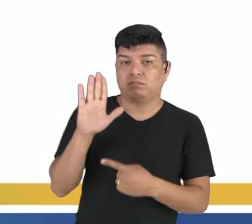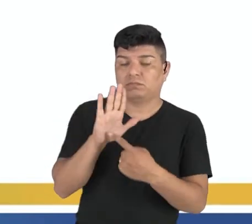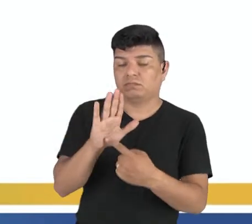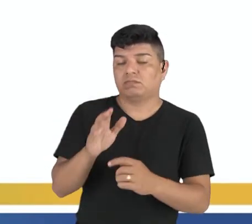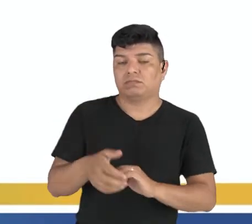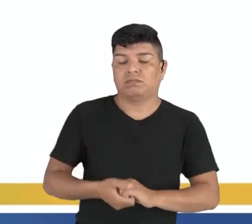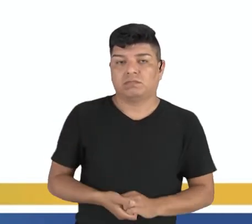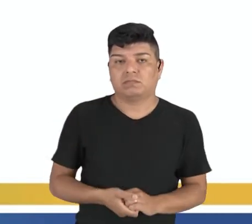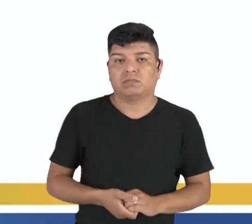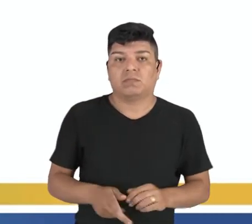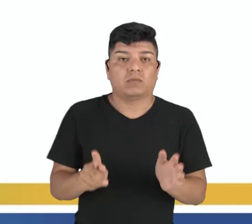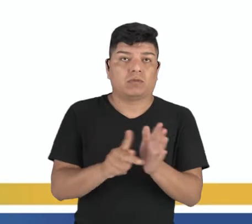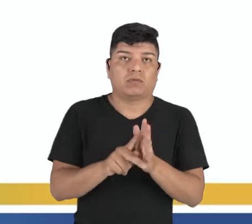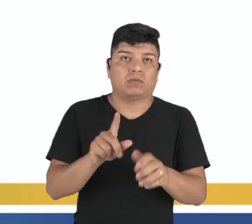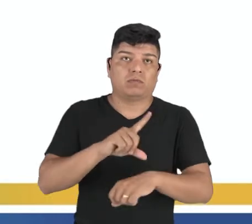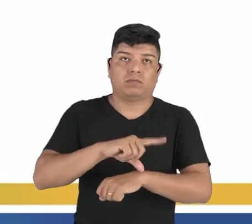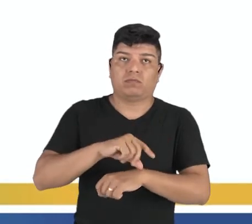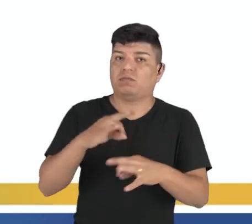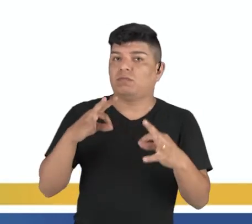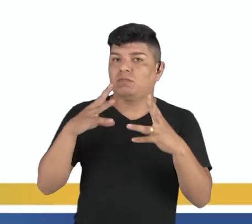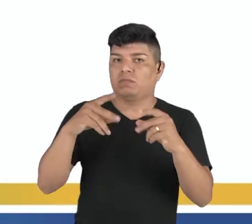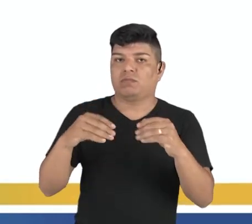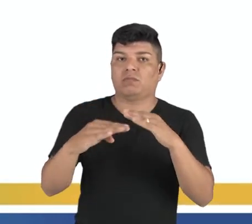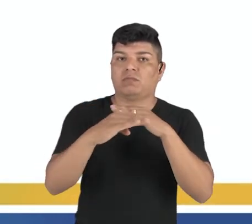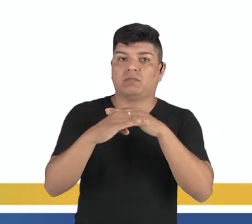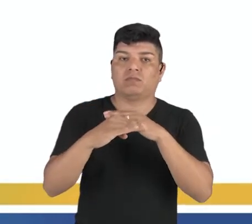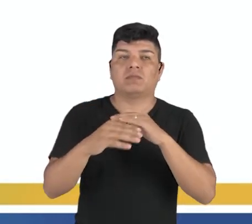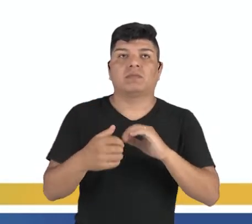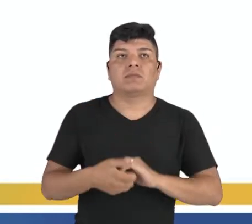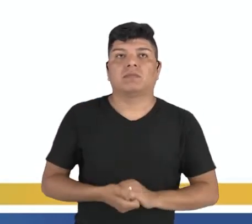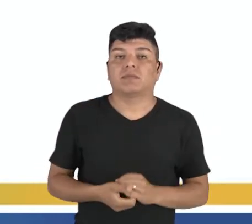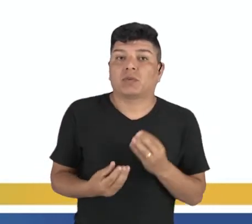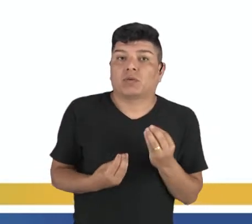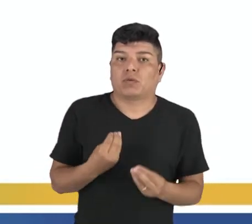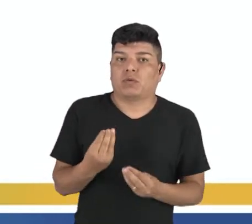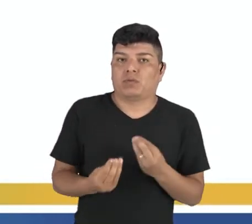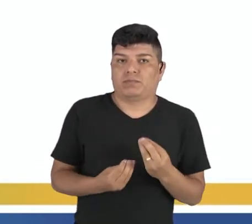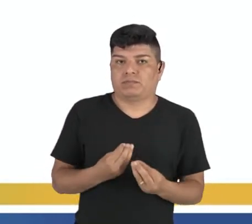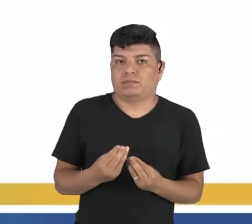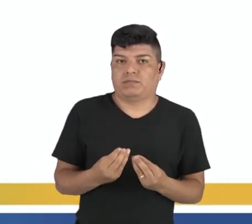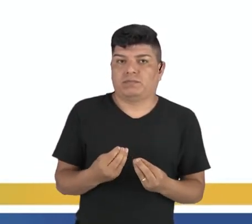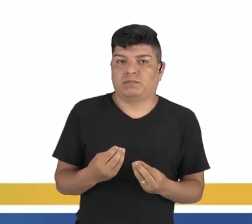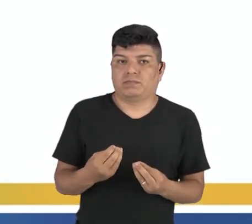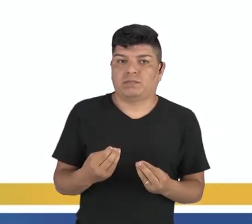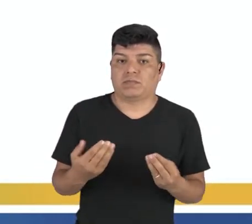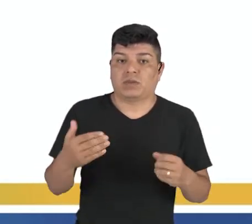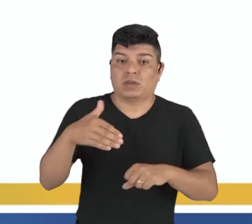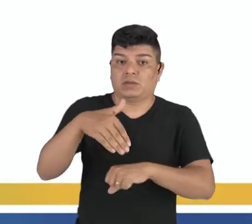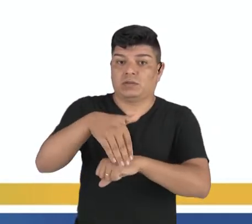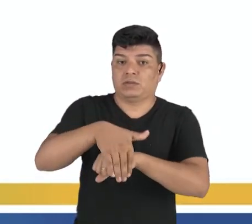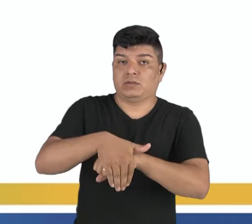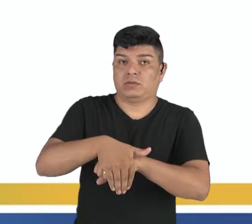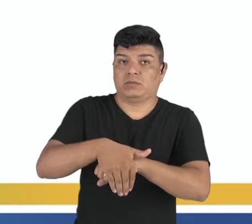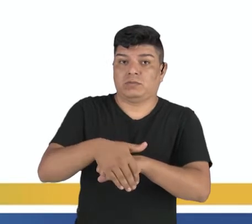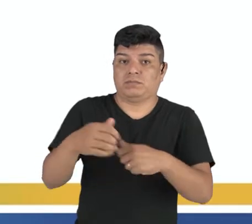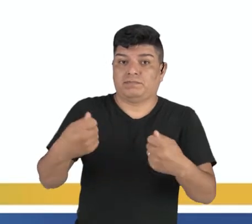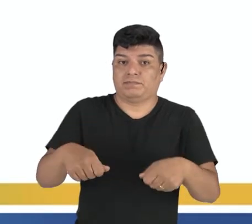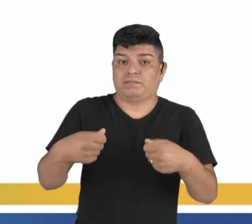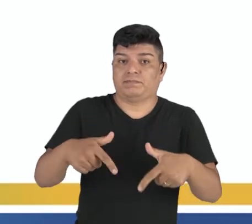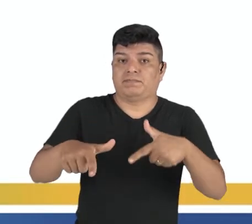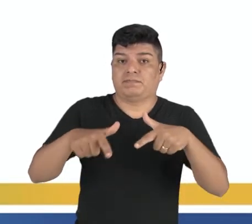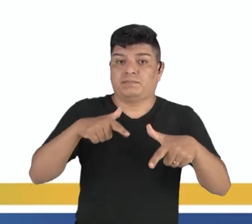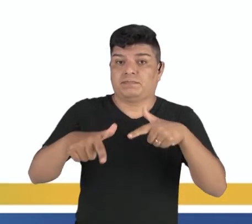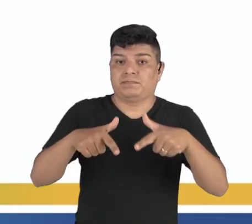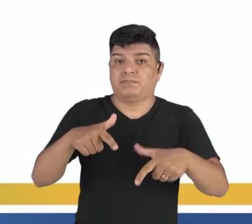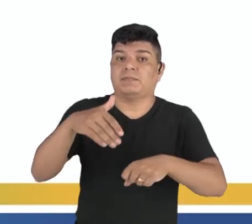isso. O próprio relógio aí está indicando as horas todas iguais, né? Como seria, né? Nós de noite tendo que